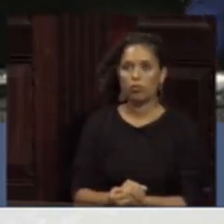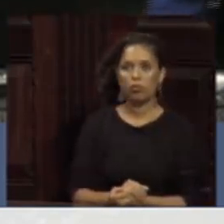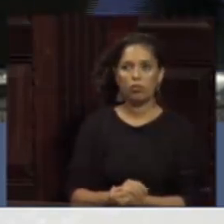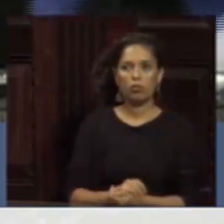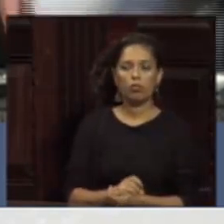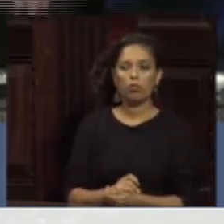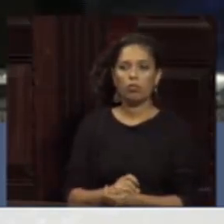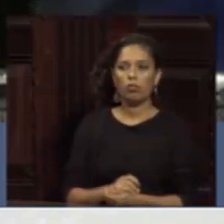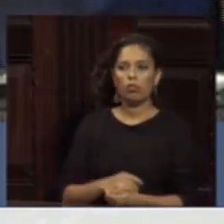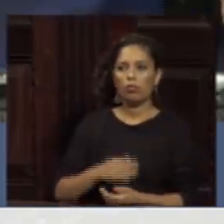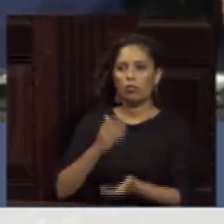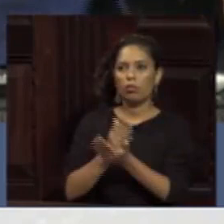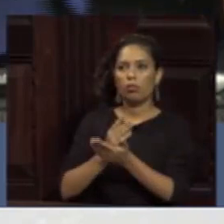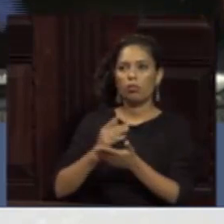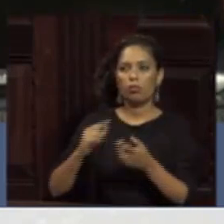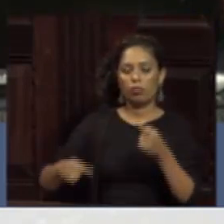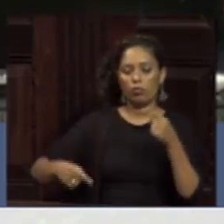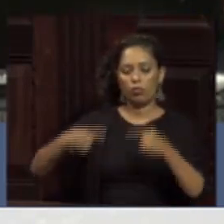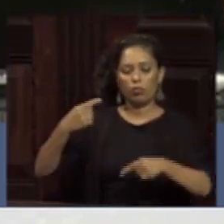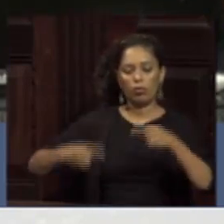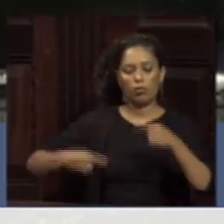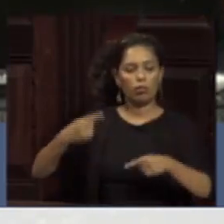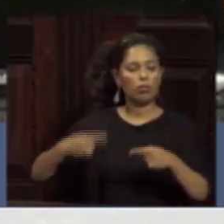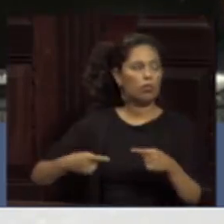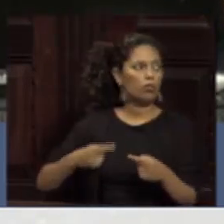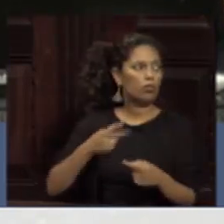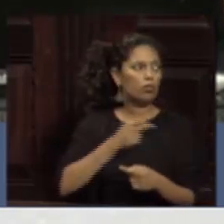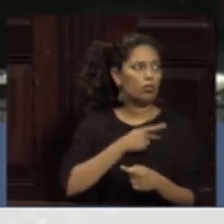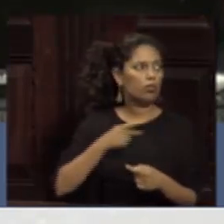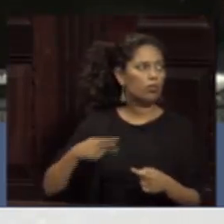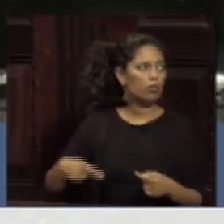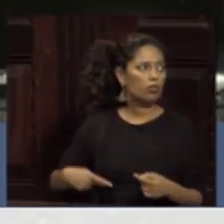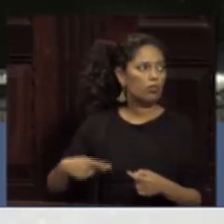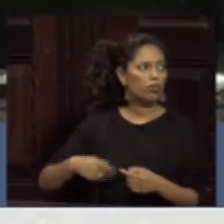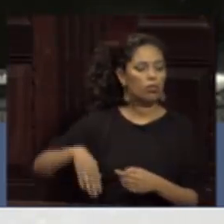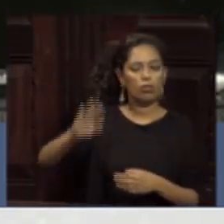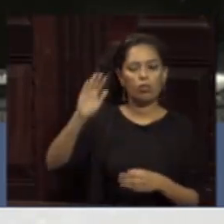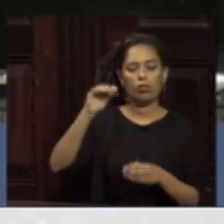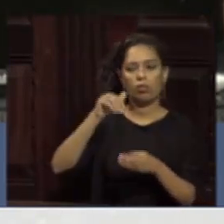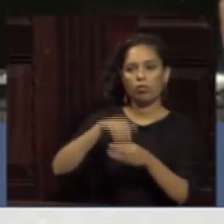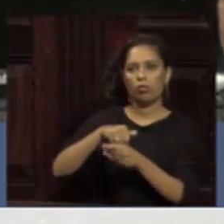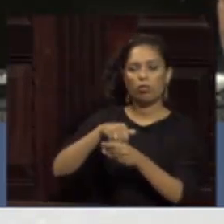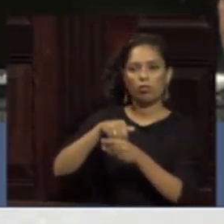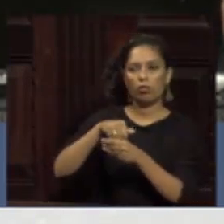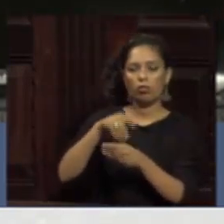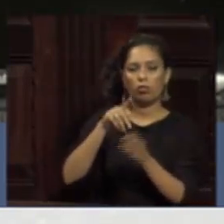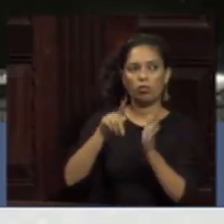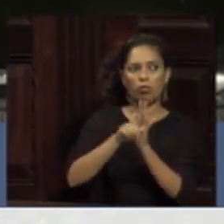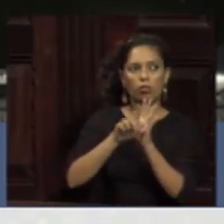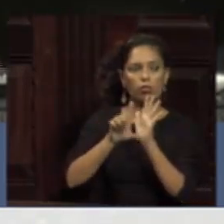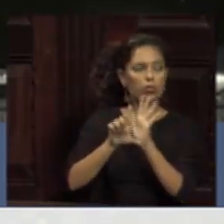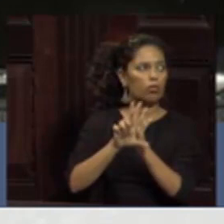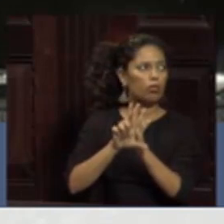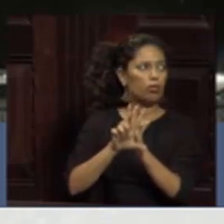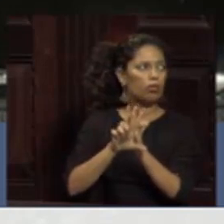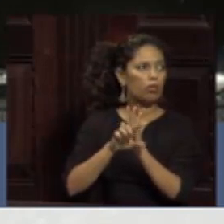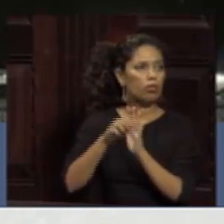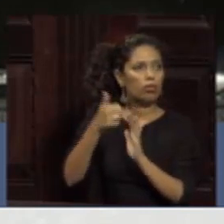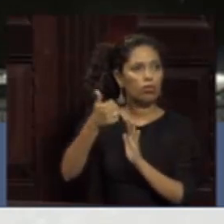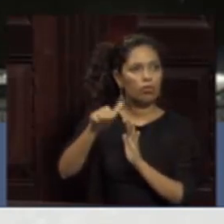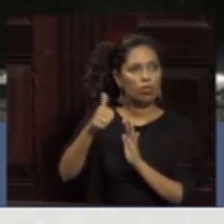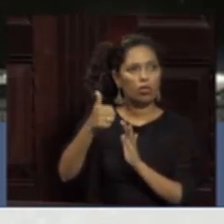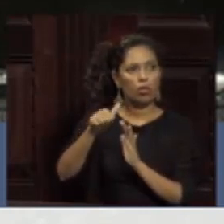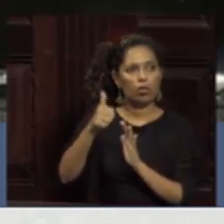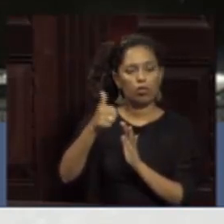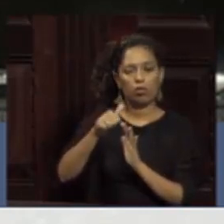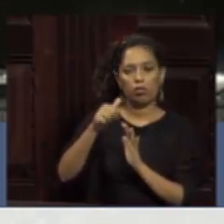esgotada a discussão, a presidência coloca em votação. O projeto recebeu 11